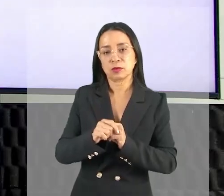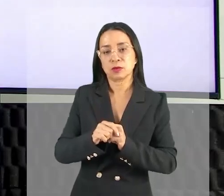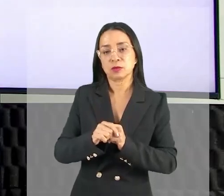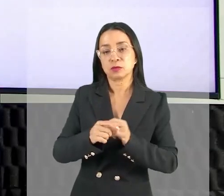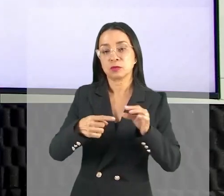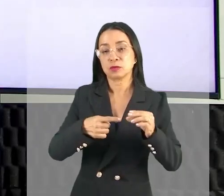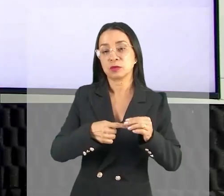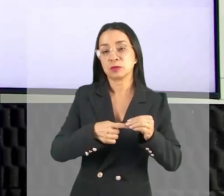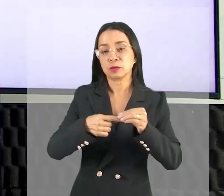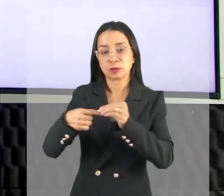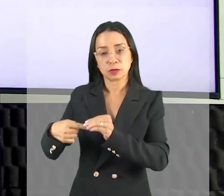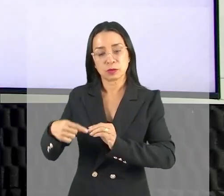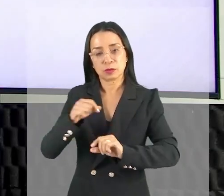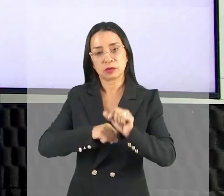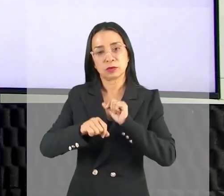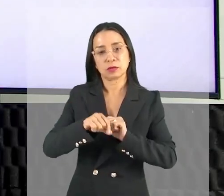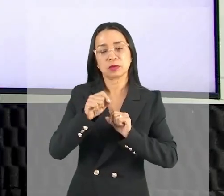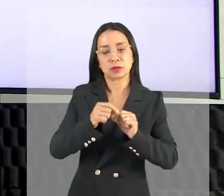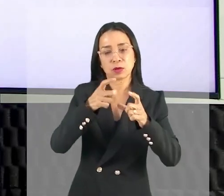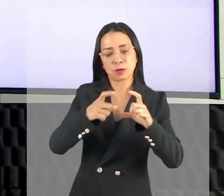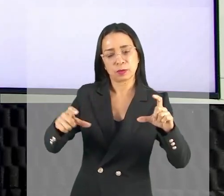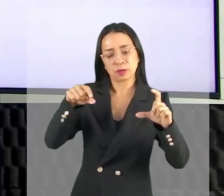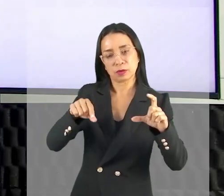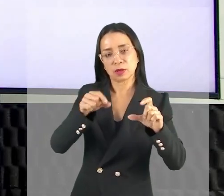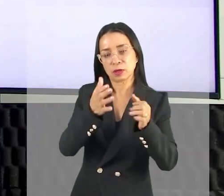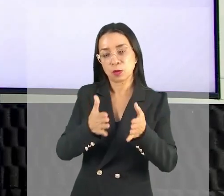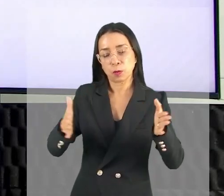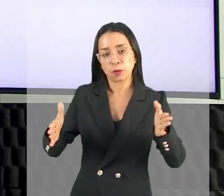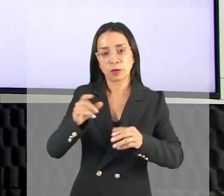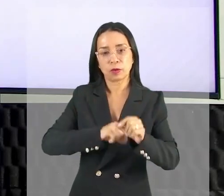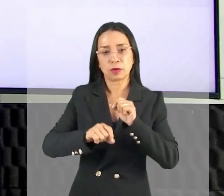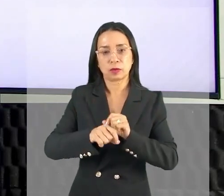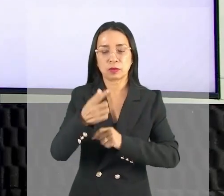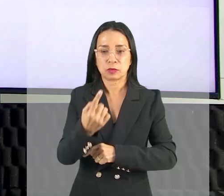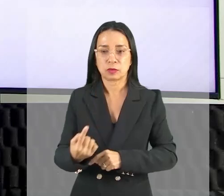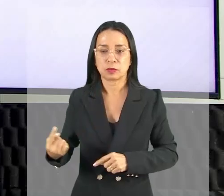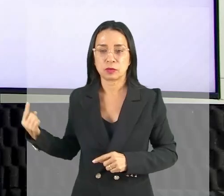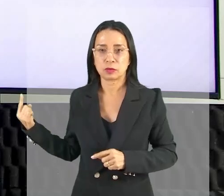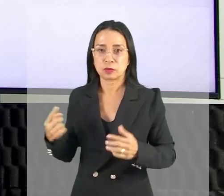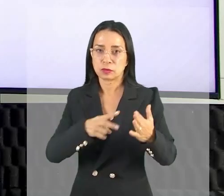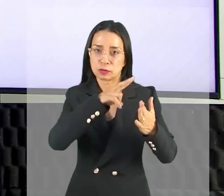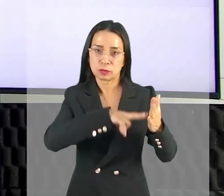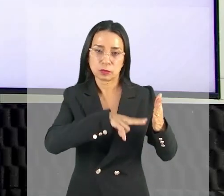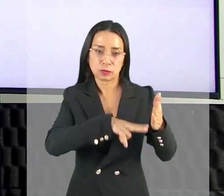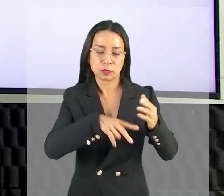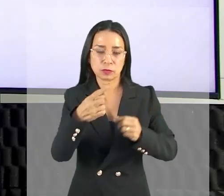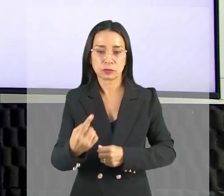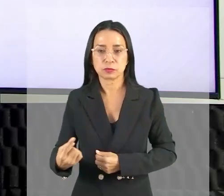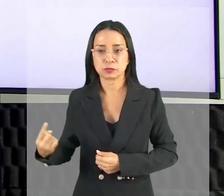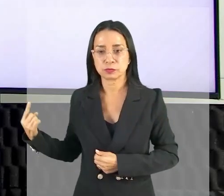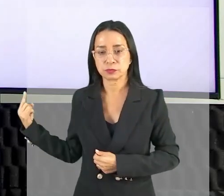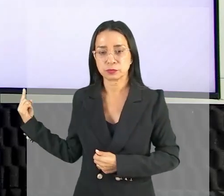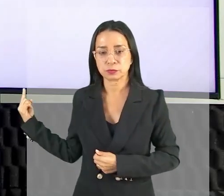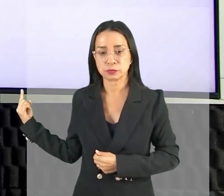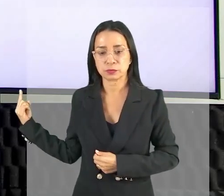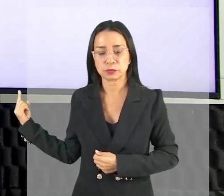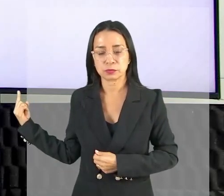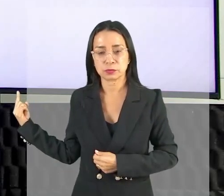muito grande. O texto acima mostra a diversidade de características dos organismos que compõem o reino